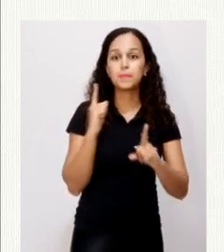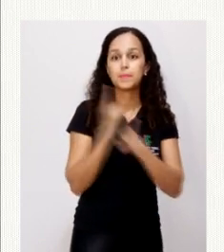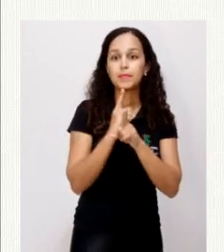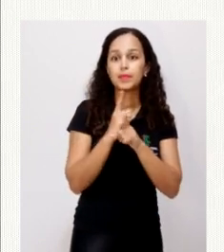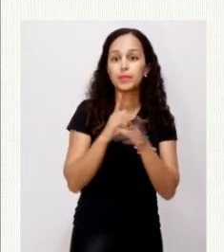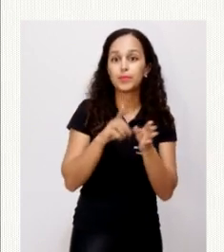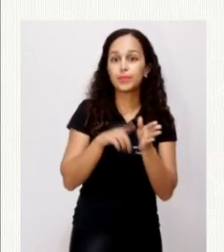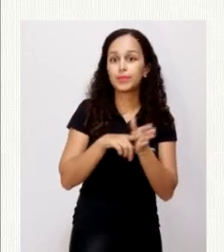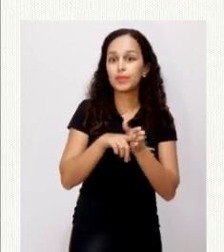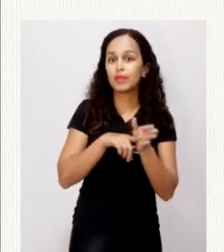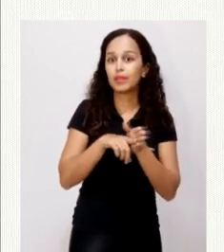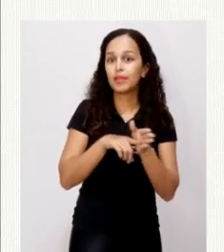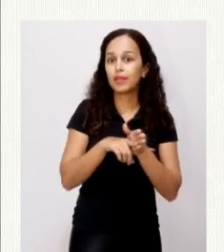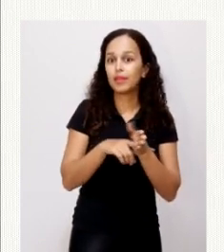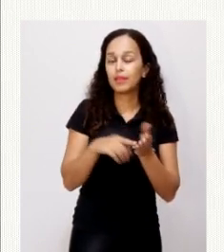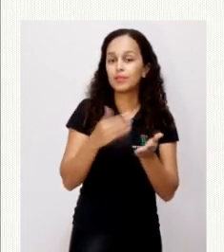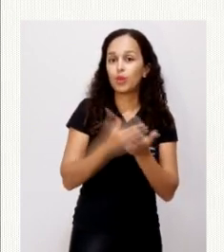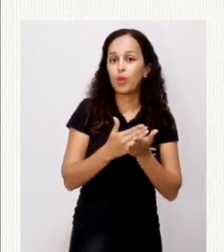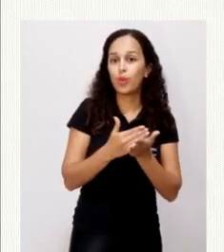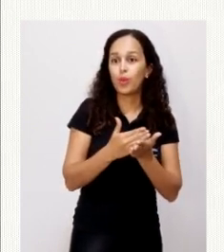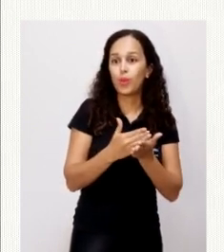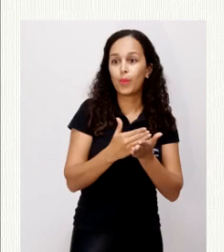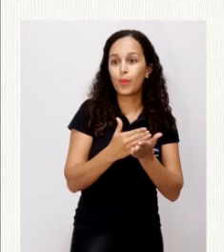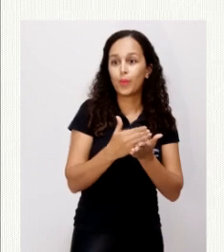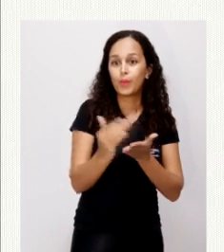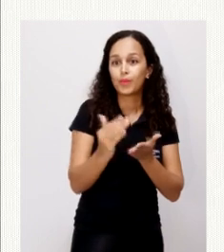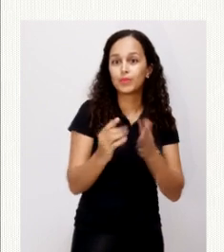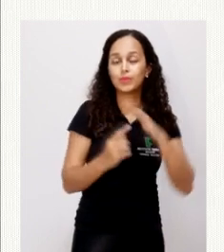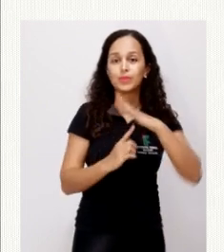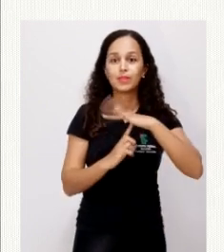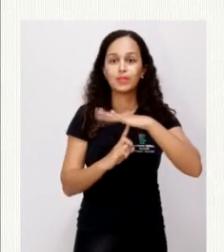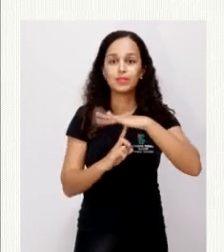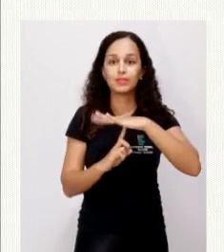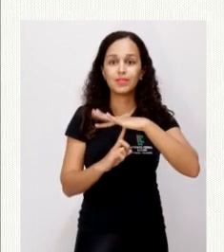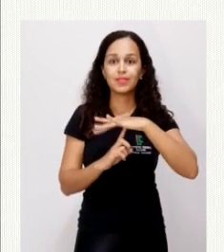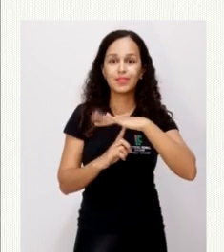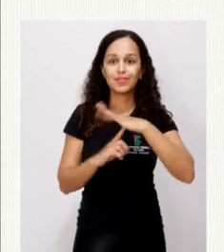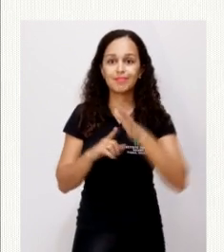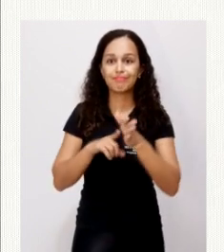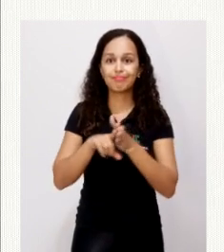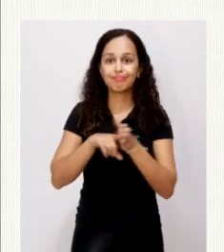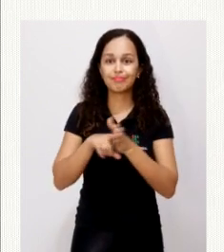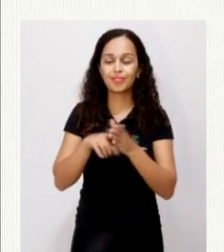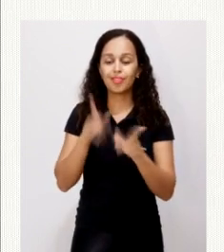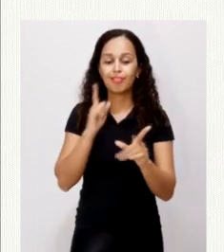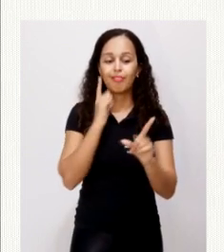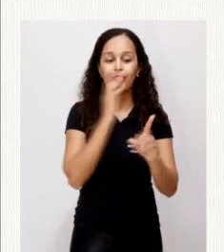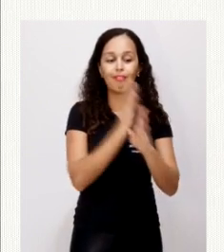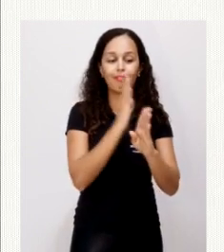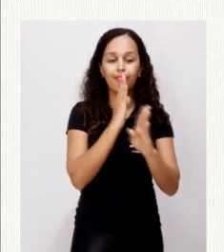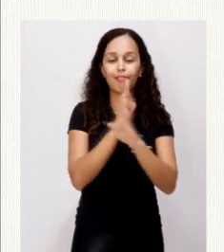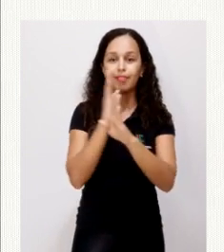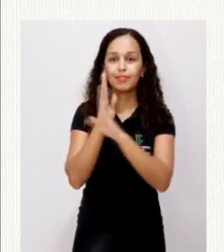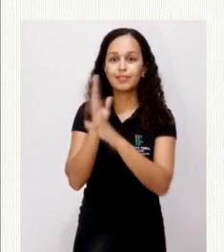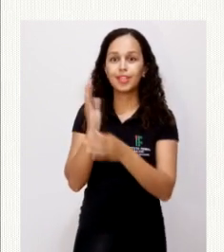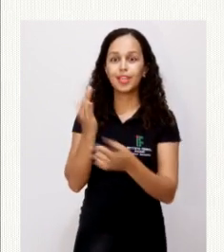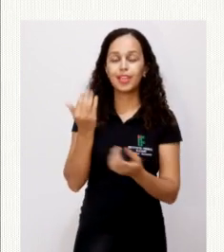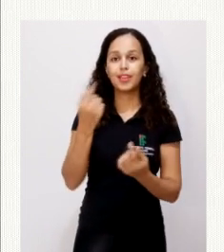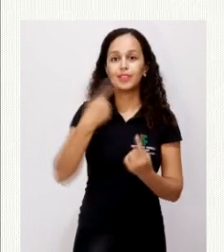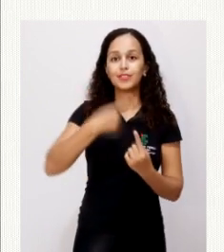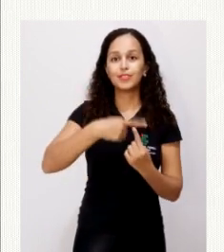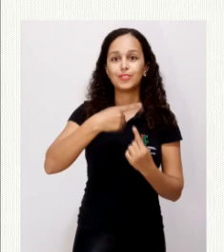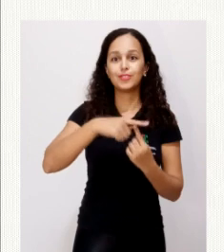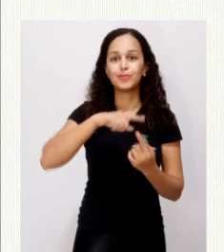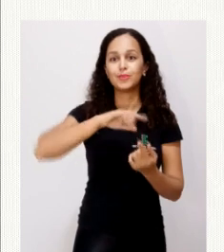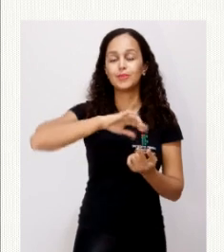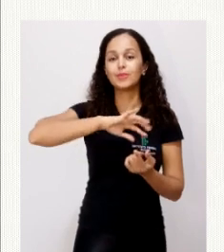destas espécies de punks, a pesquisa se iniciou nas feiras para identificar quais são aquelas espécies de punks que podem